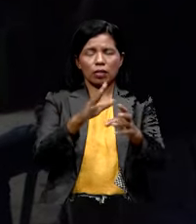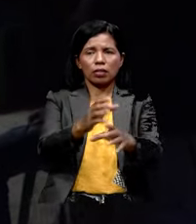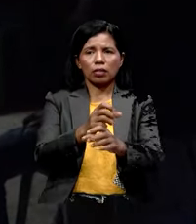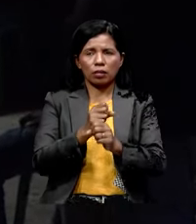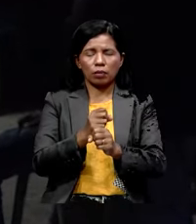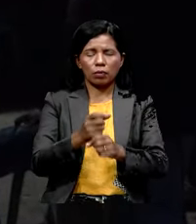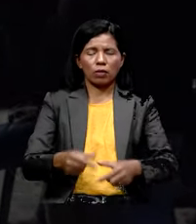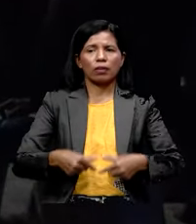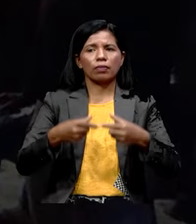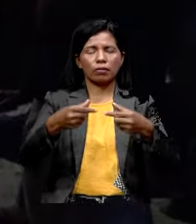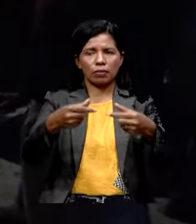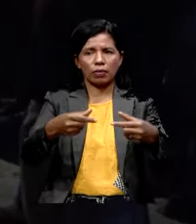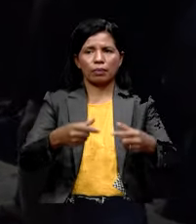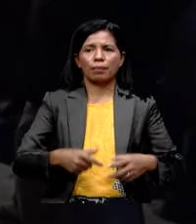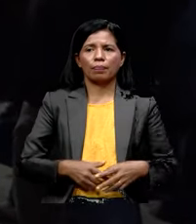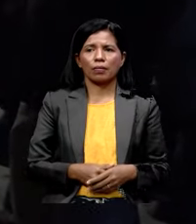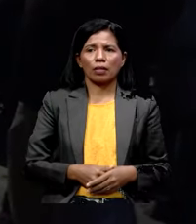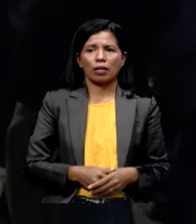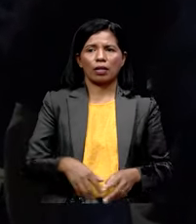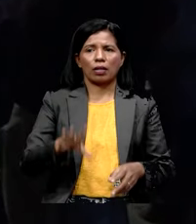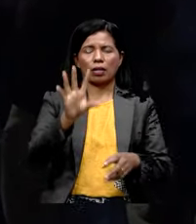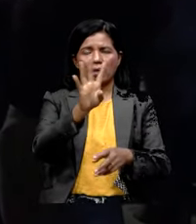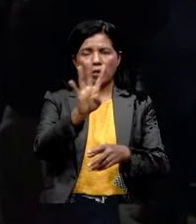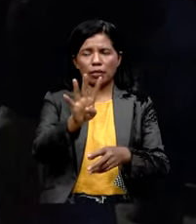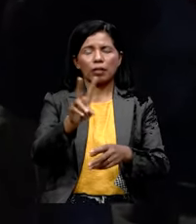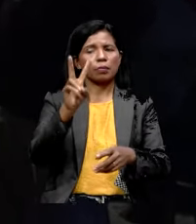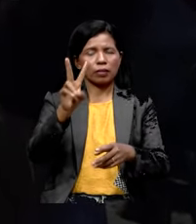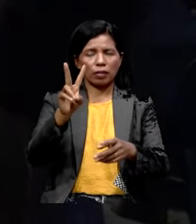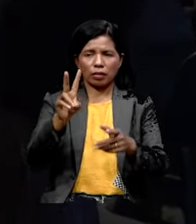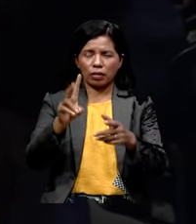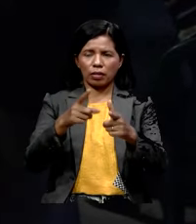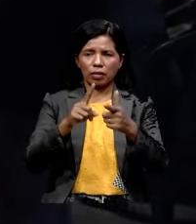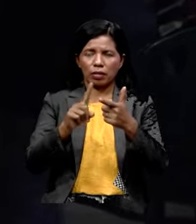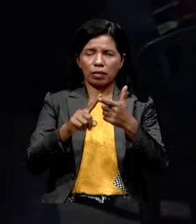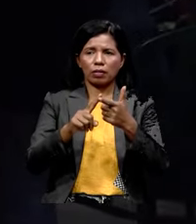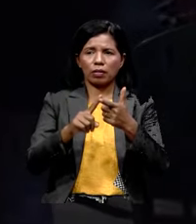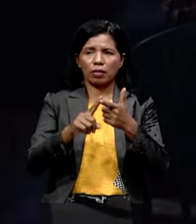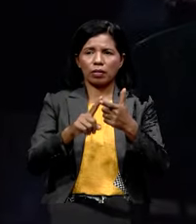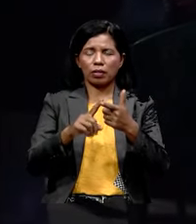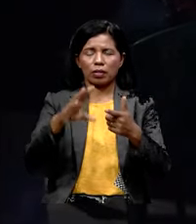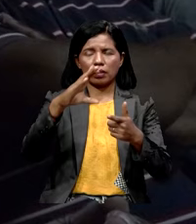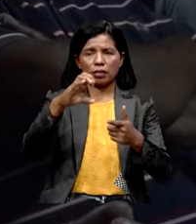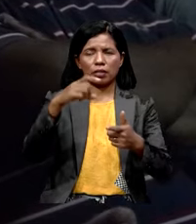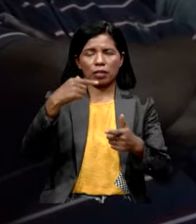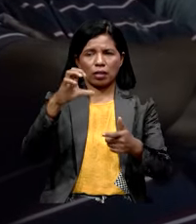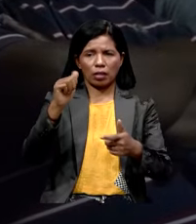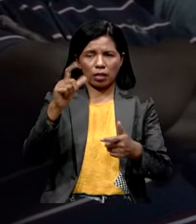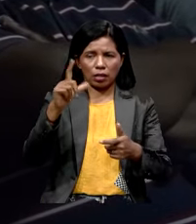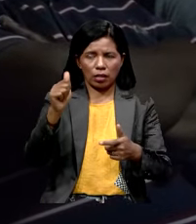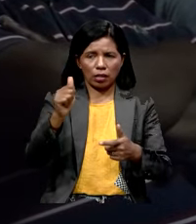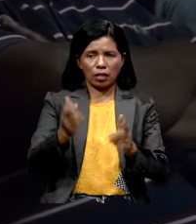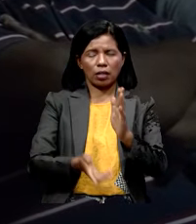holok. E segunda parte, ida naran sergala,